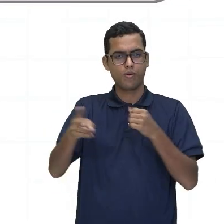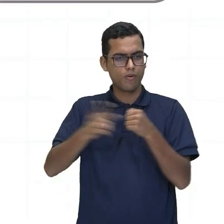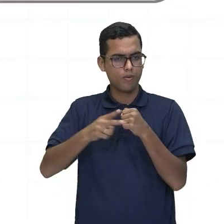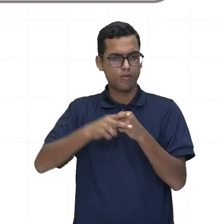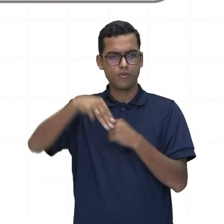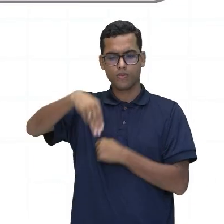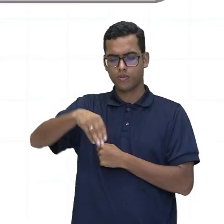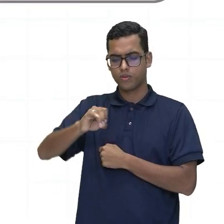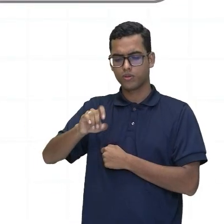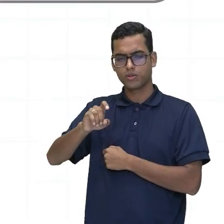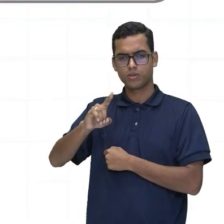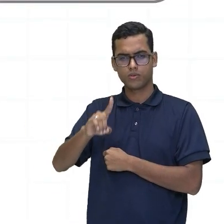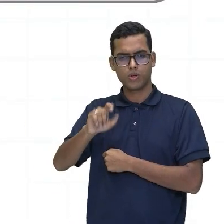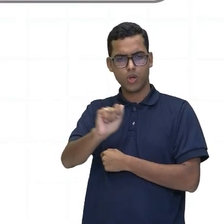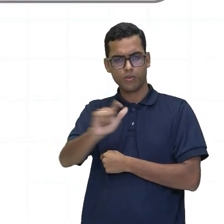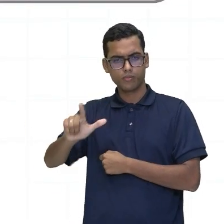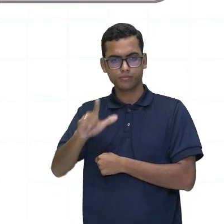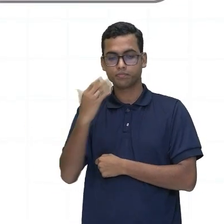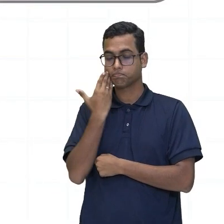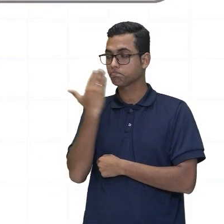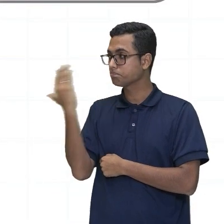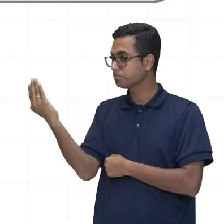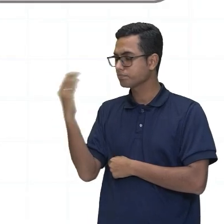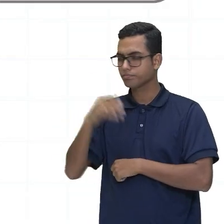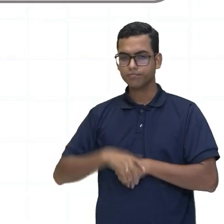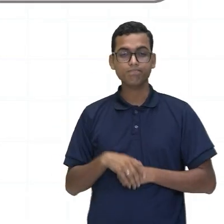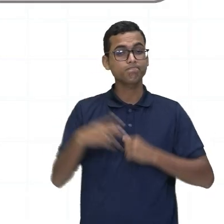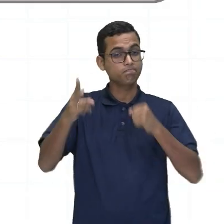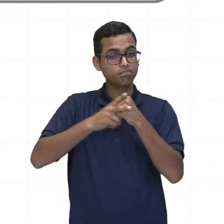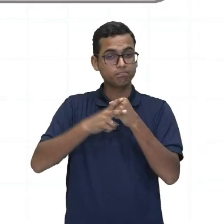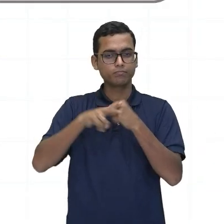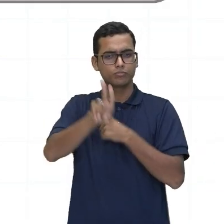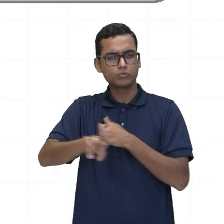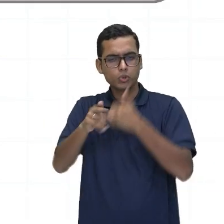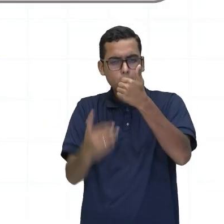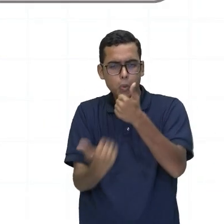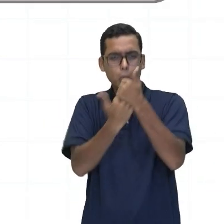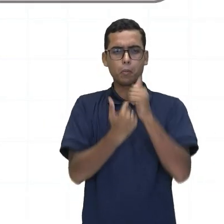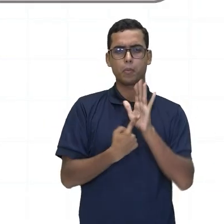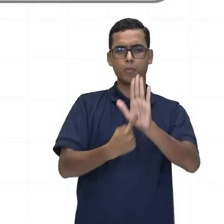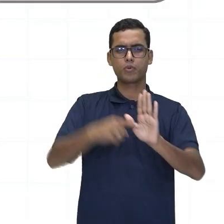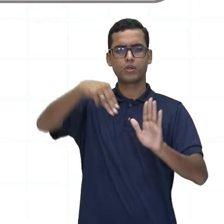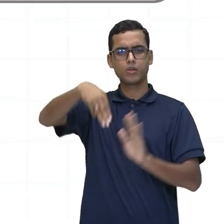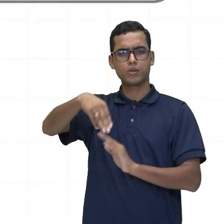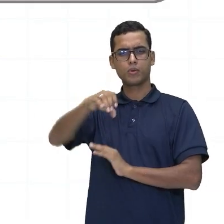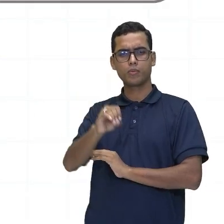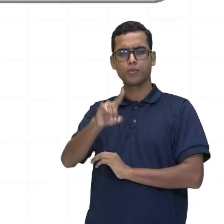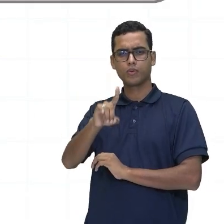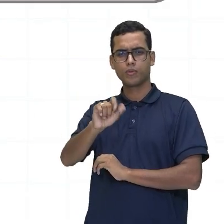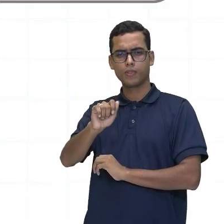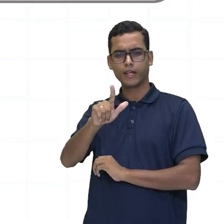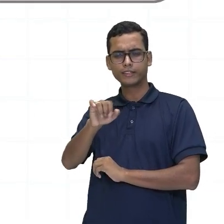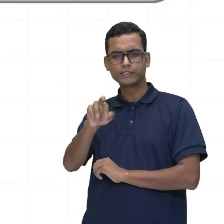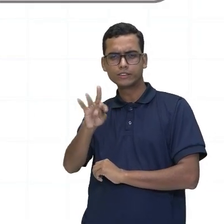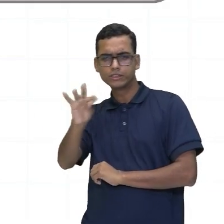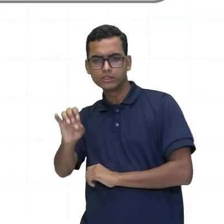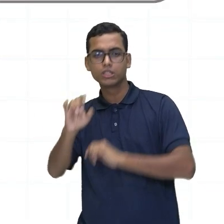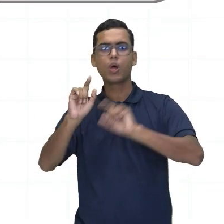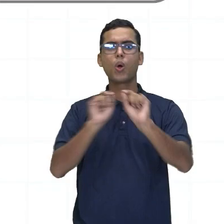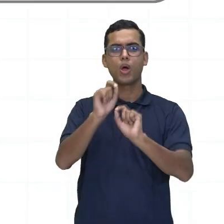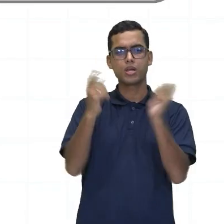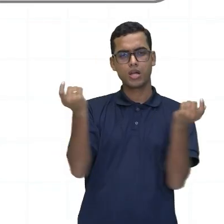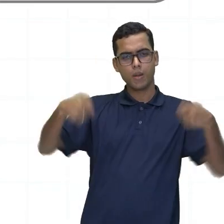Modal verbs são verbos auxiliares que são utilizados para indicar modalidade, isto é, probabilidade,